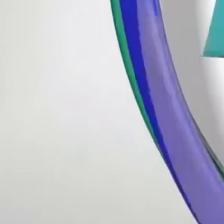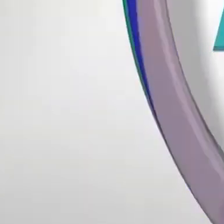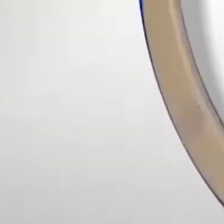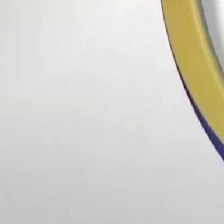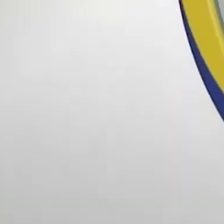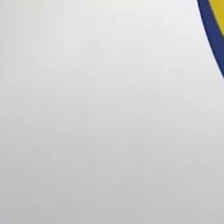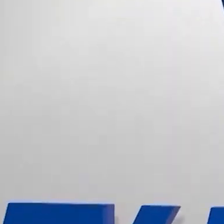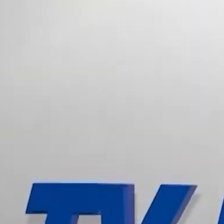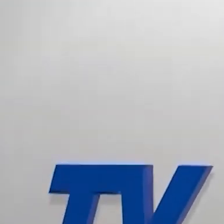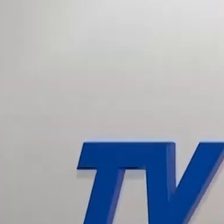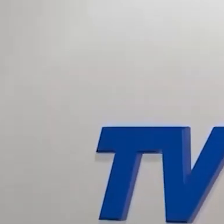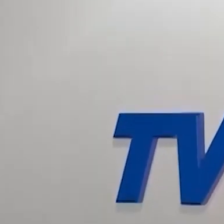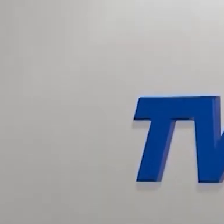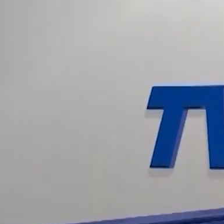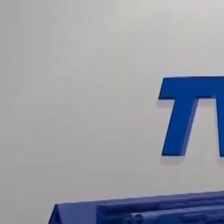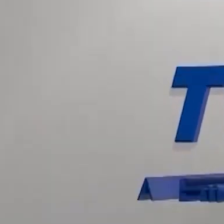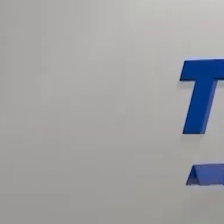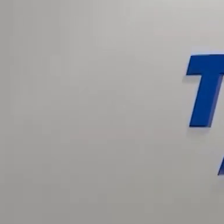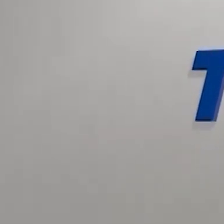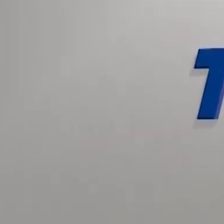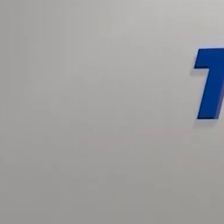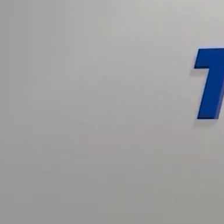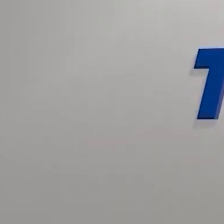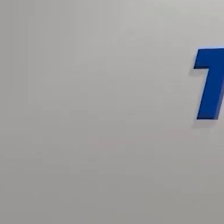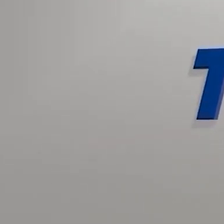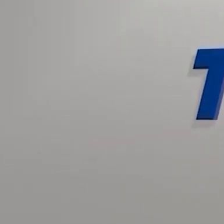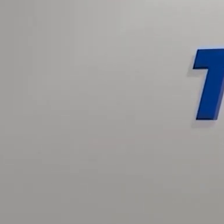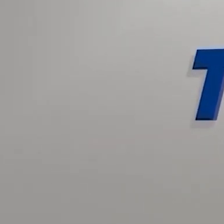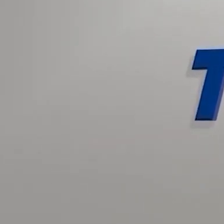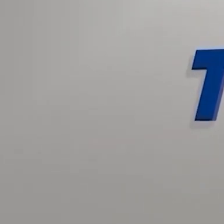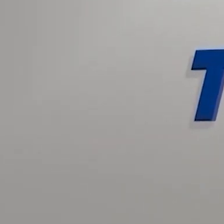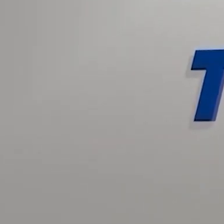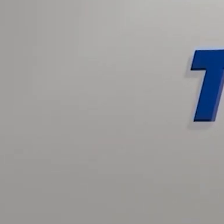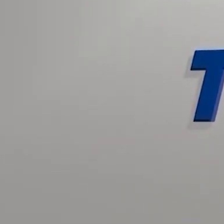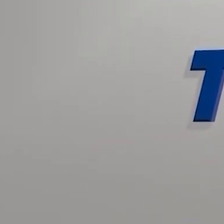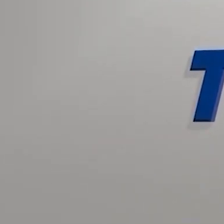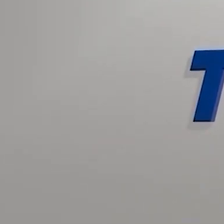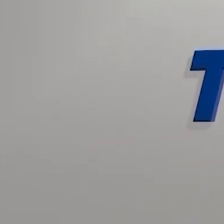TV Fortaleza, a emissora da Casa do Povo.